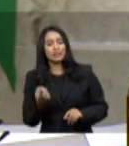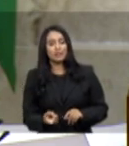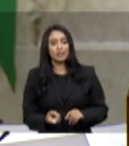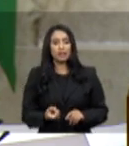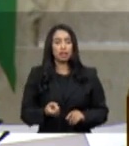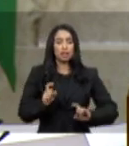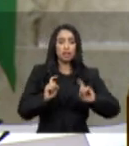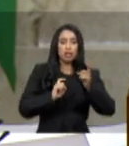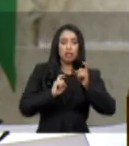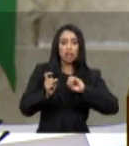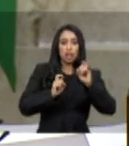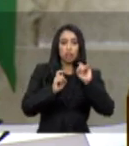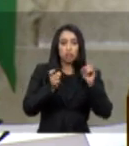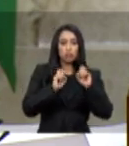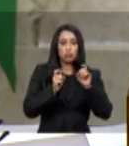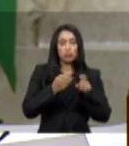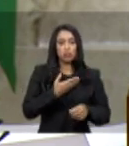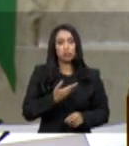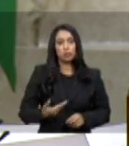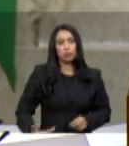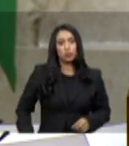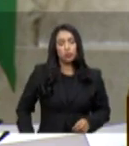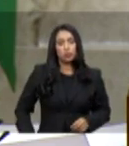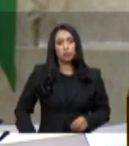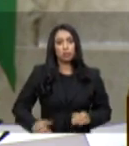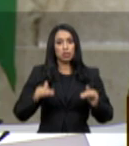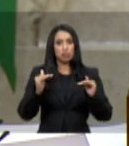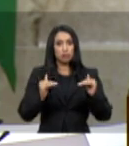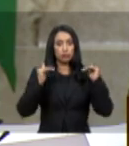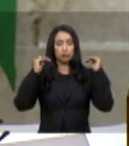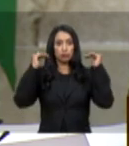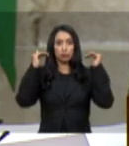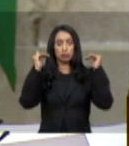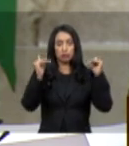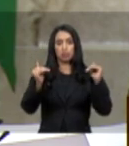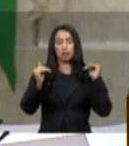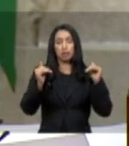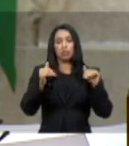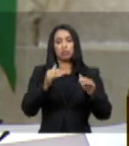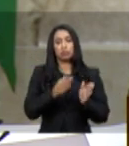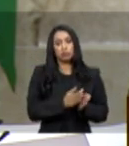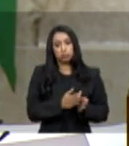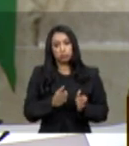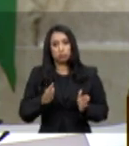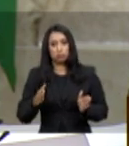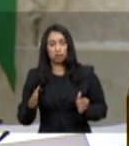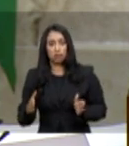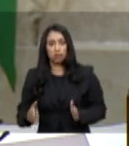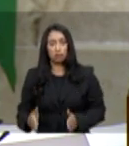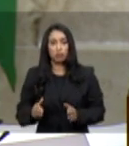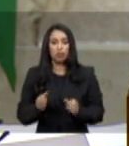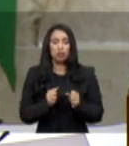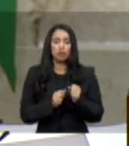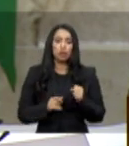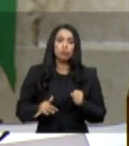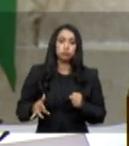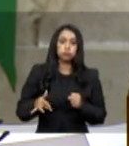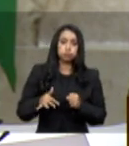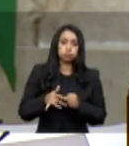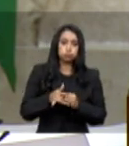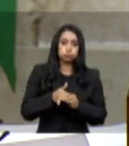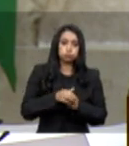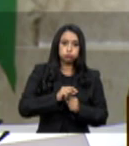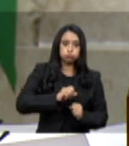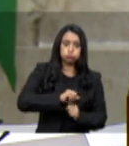da administração pública do estado e das autoridades sanitárias em um período de epidemia é uma